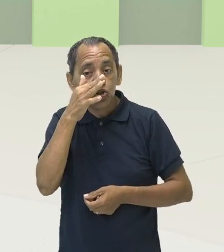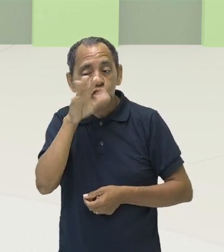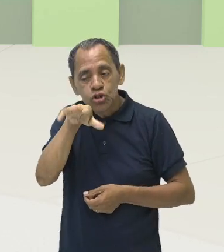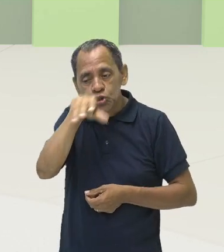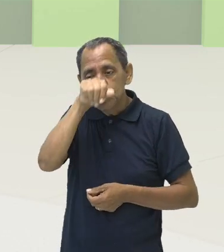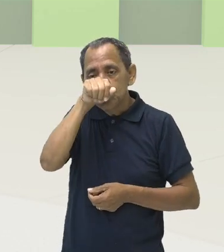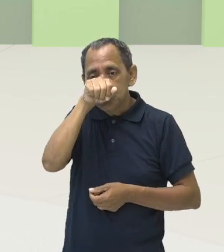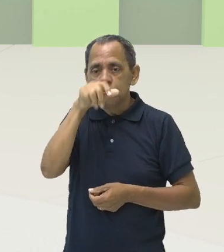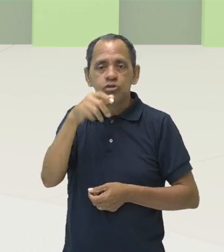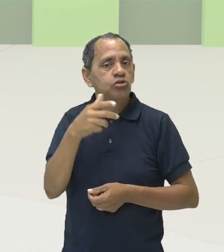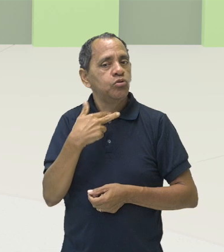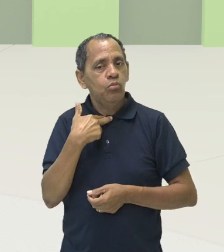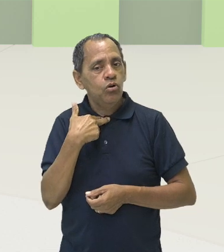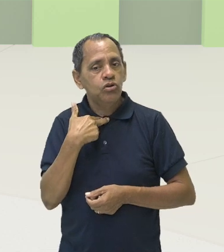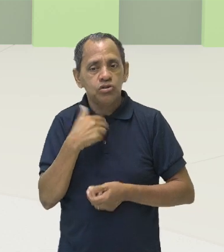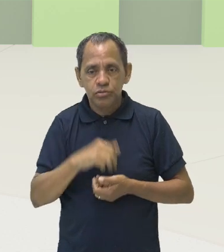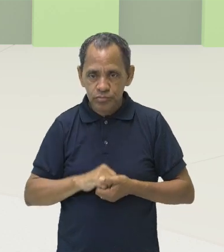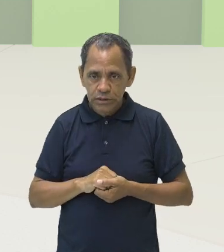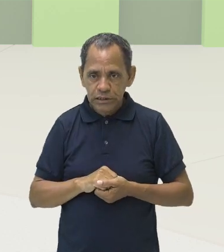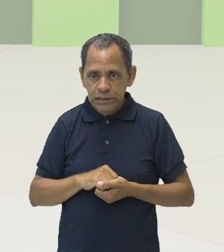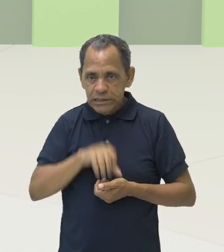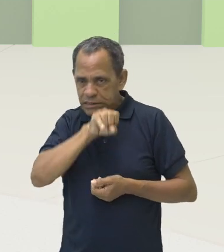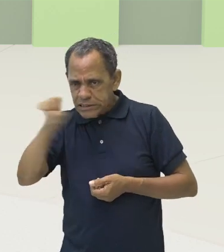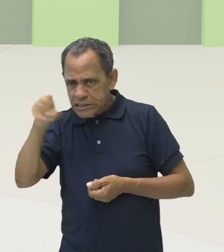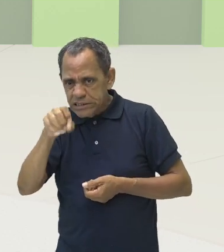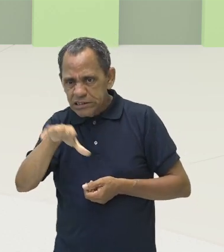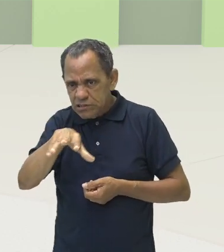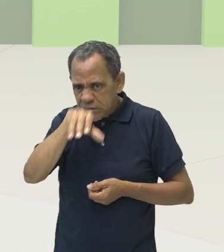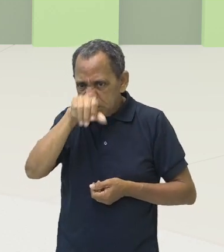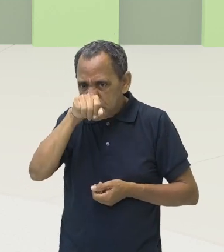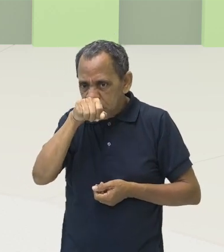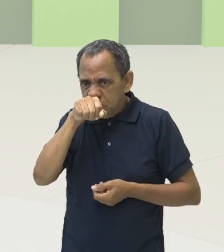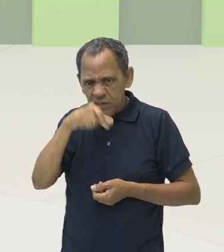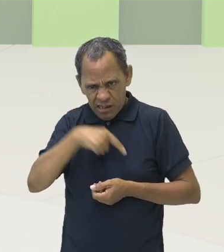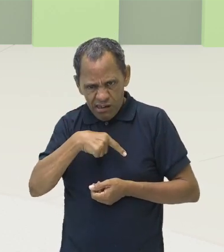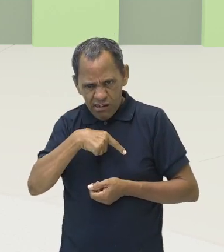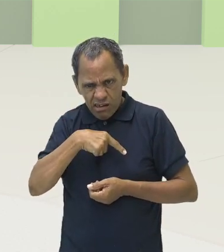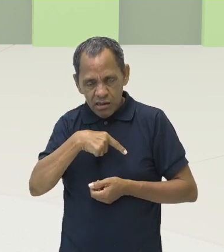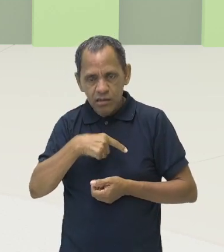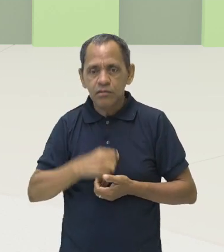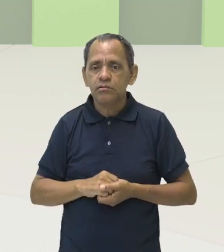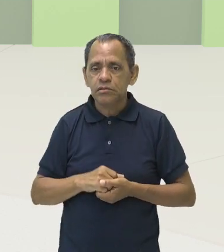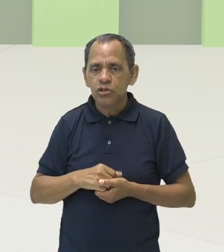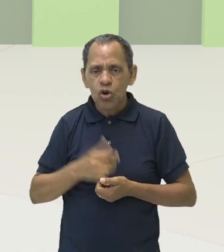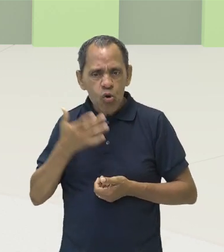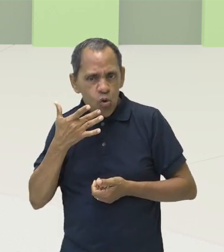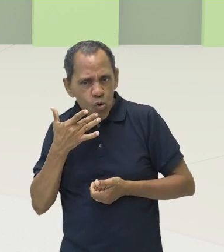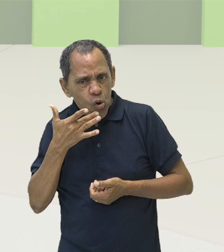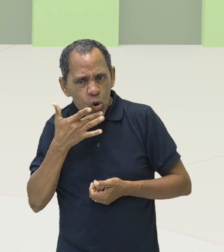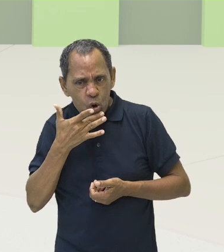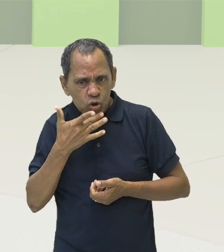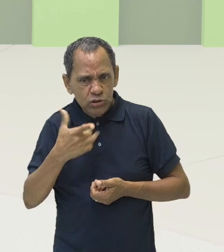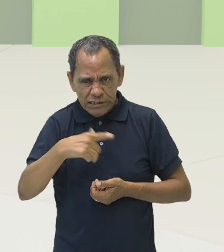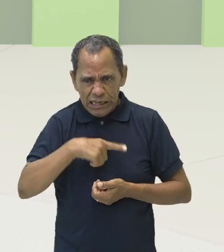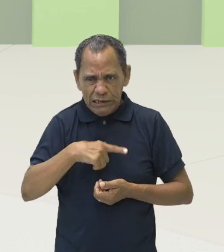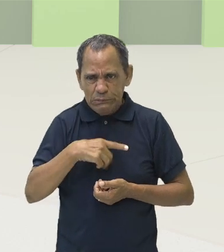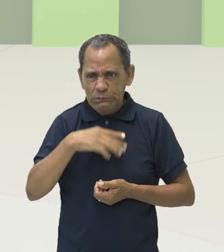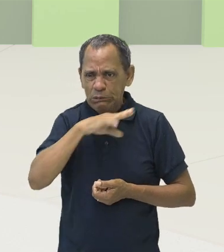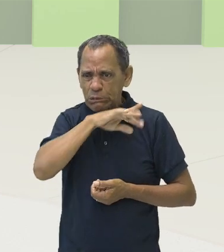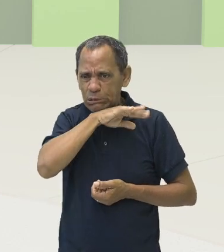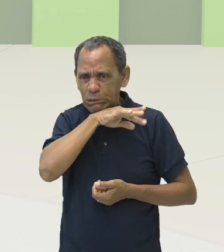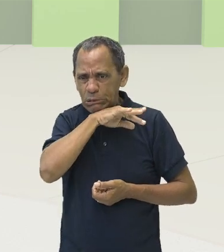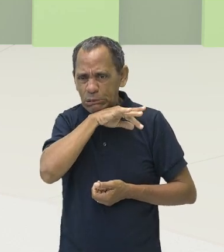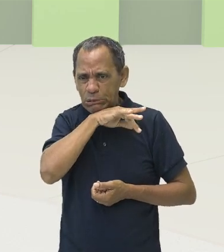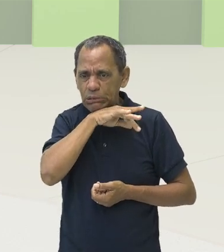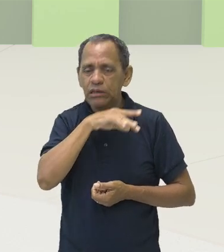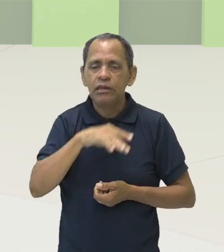é inodoro. Então, se você está sentindo um cheiro, se você está sentindo sabor, essa água está com gosto de